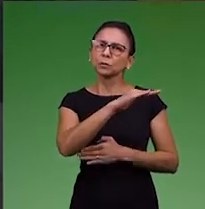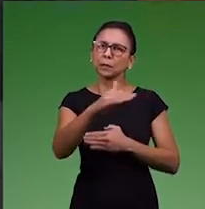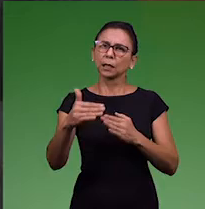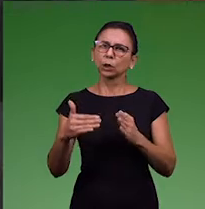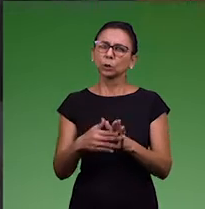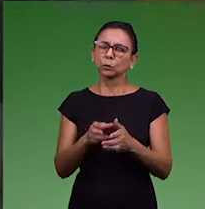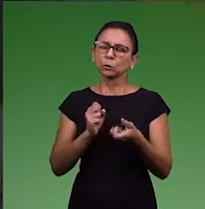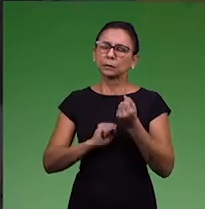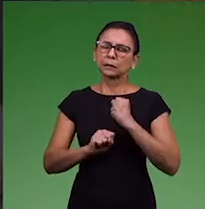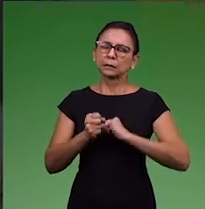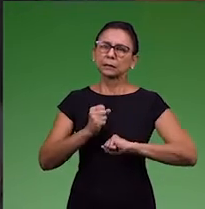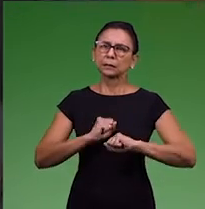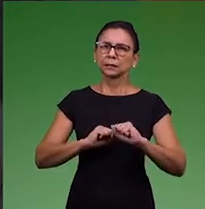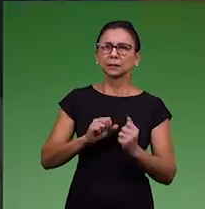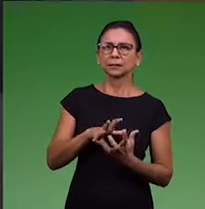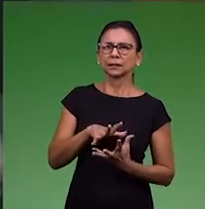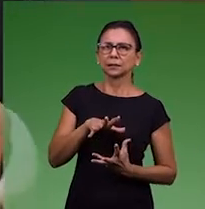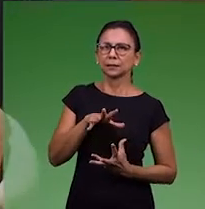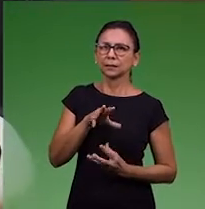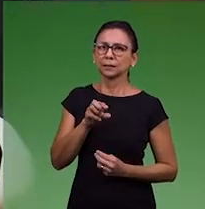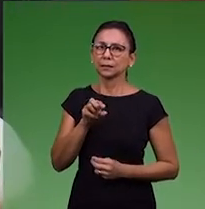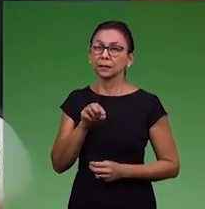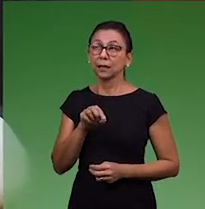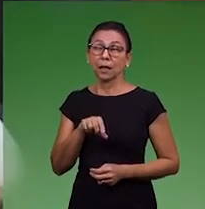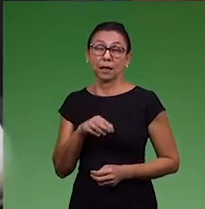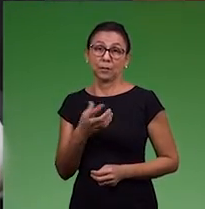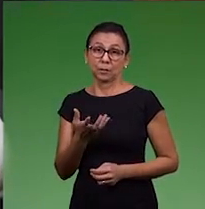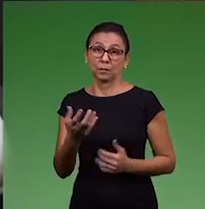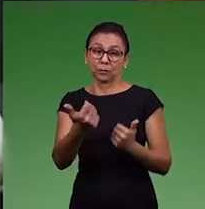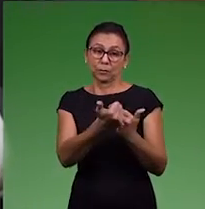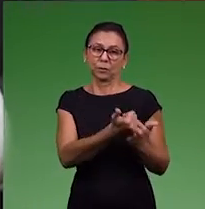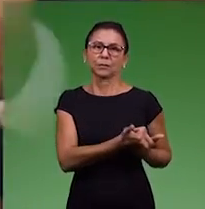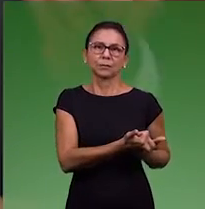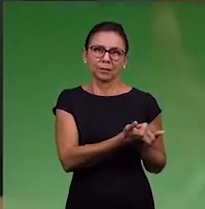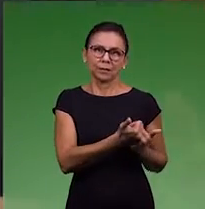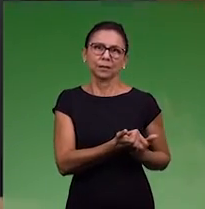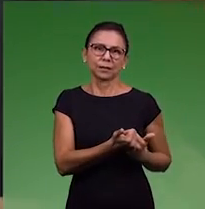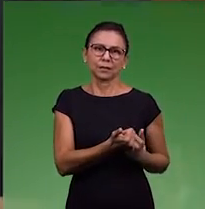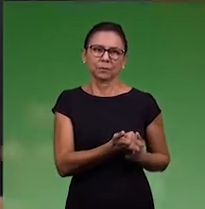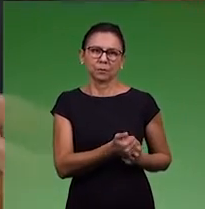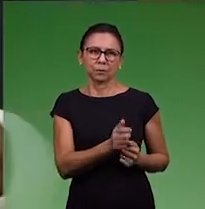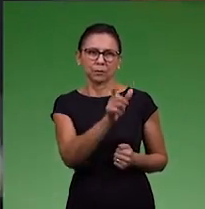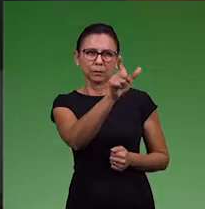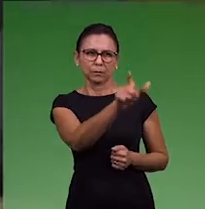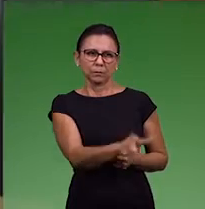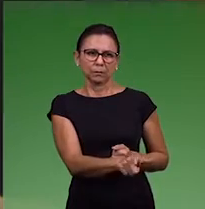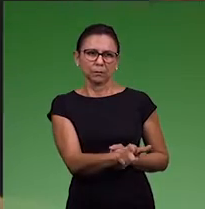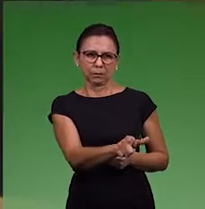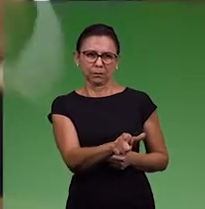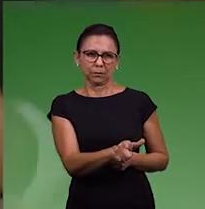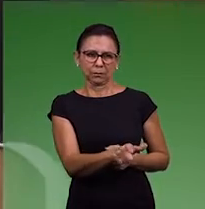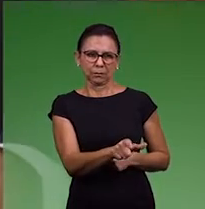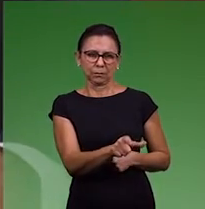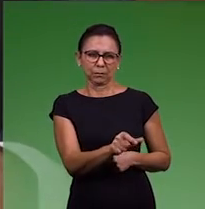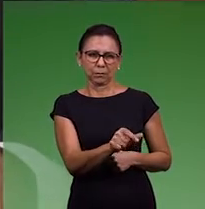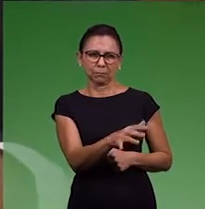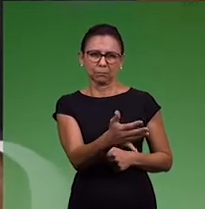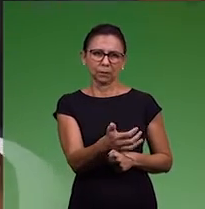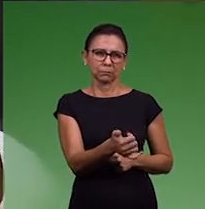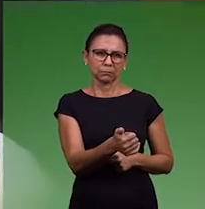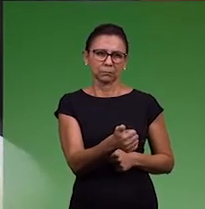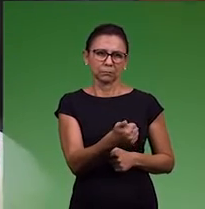homem, da alma do homem. E se eu quero substituir esse anseio por uma energia, por qualquer outra